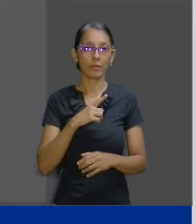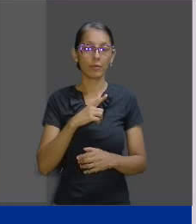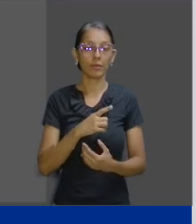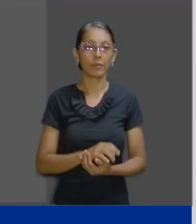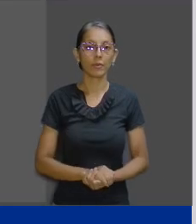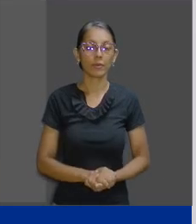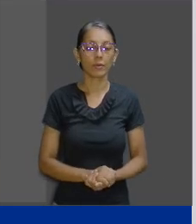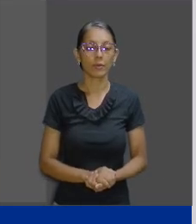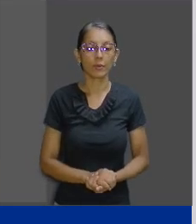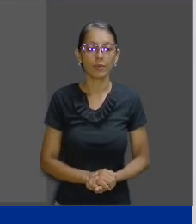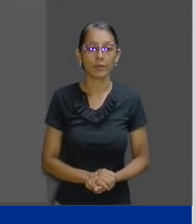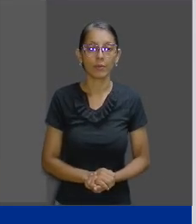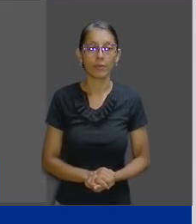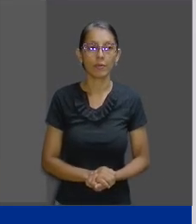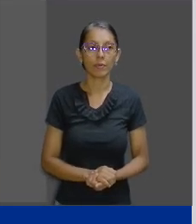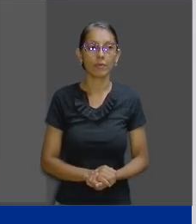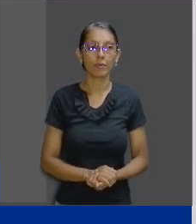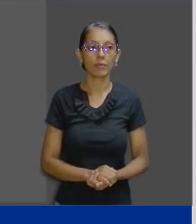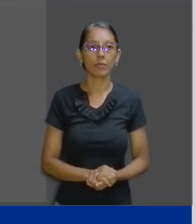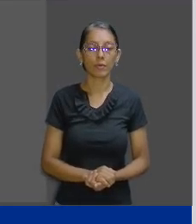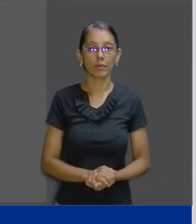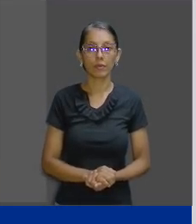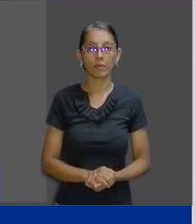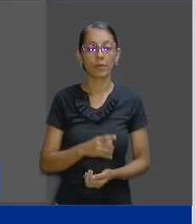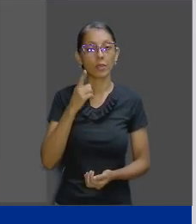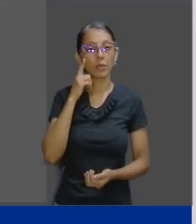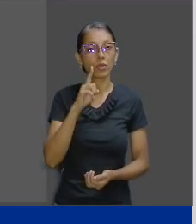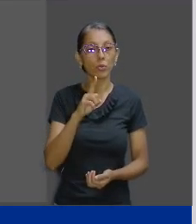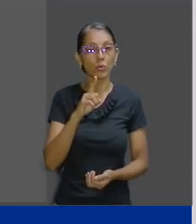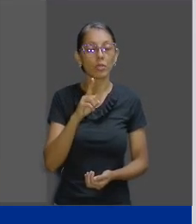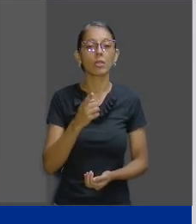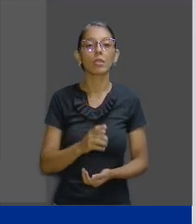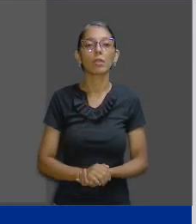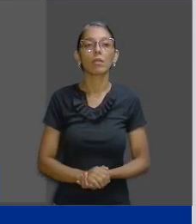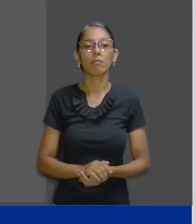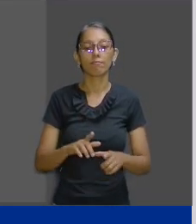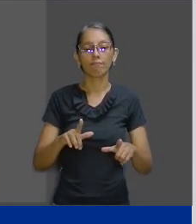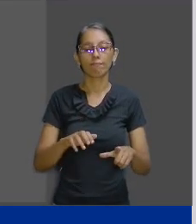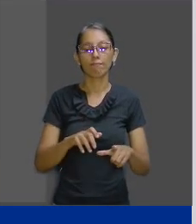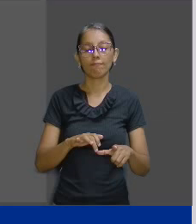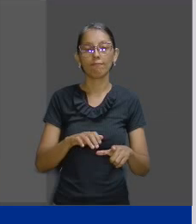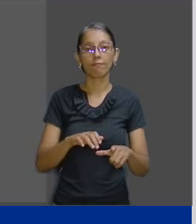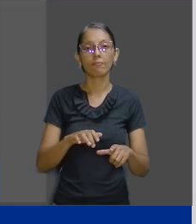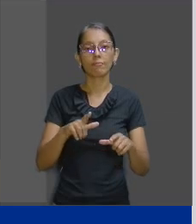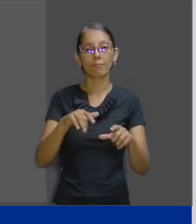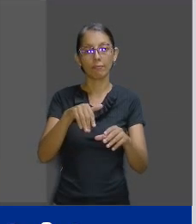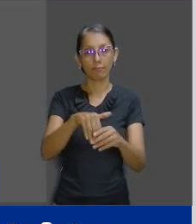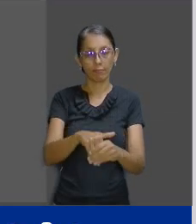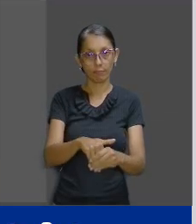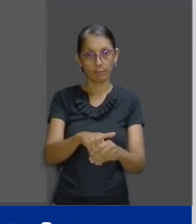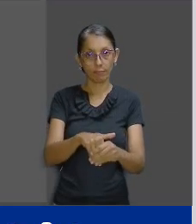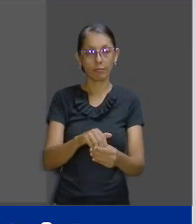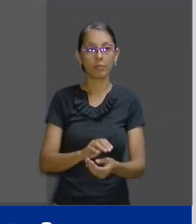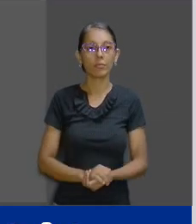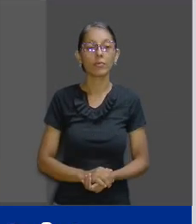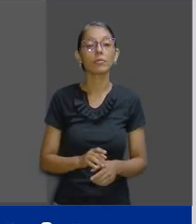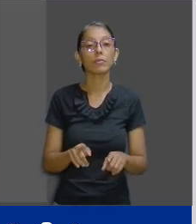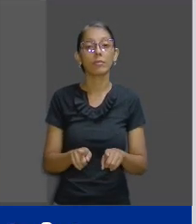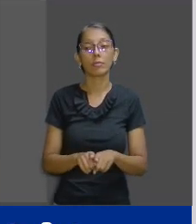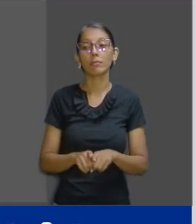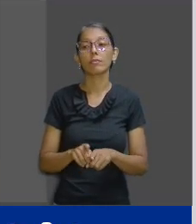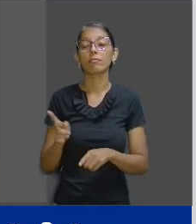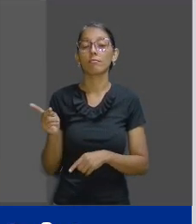candidato. Destaco mais uma vez que foi no dia da eleição, destaco o vínculo entre ambos e destaco,